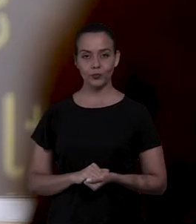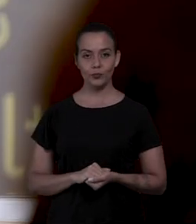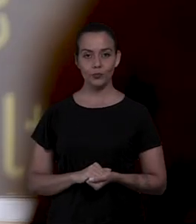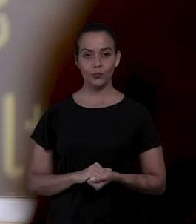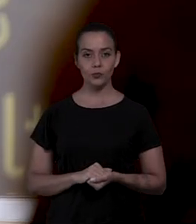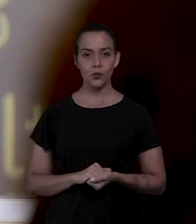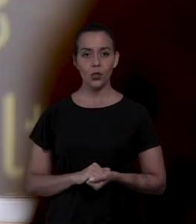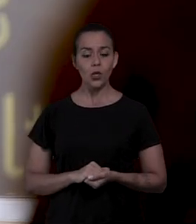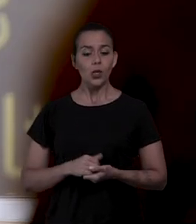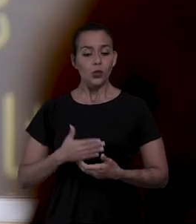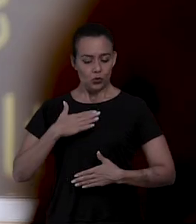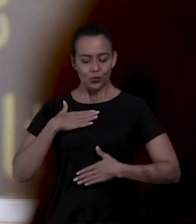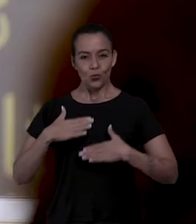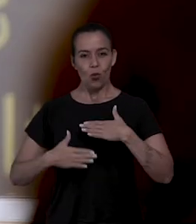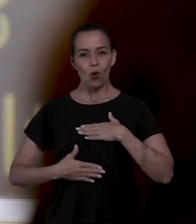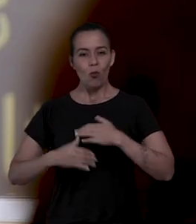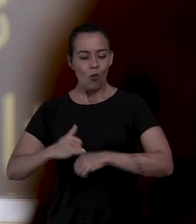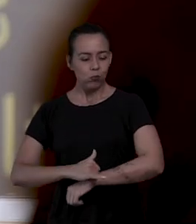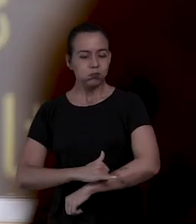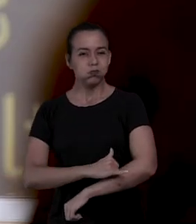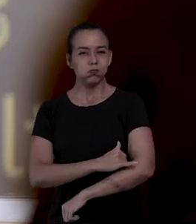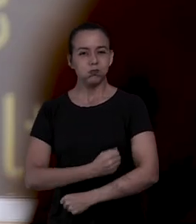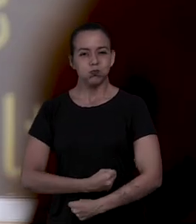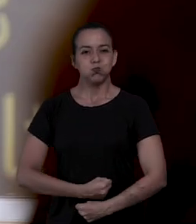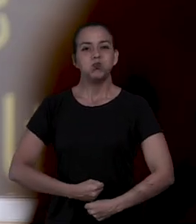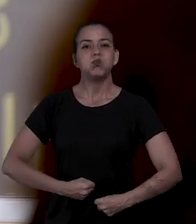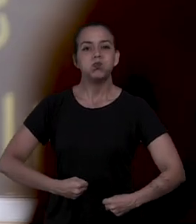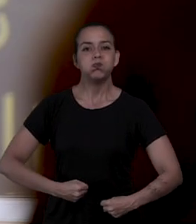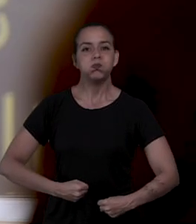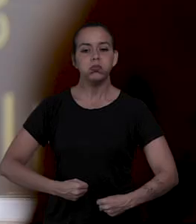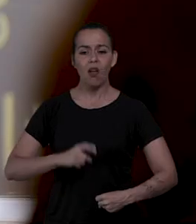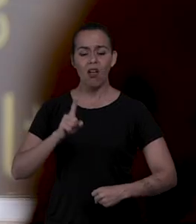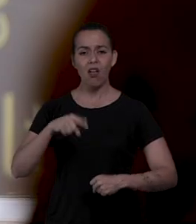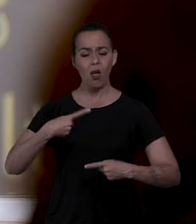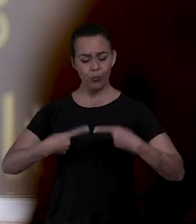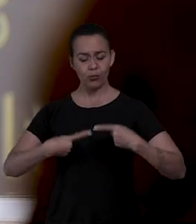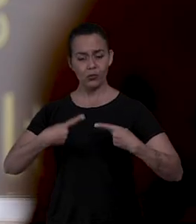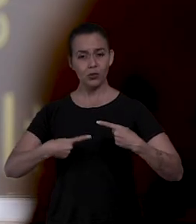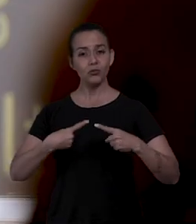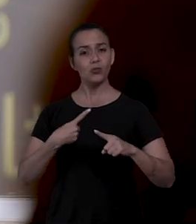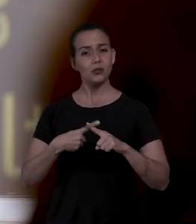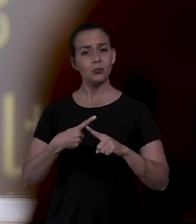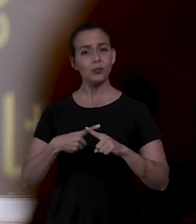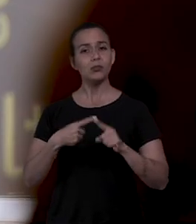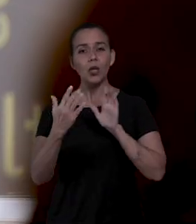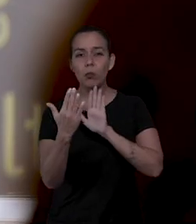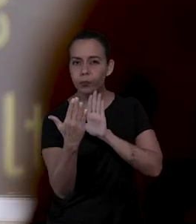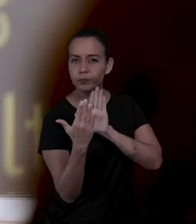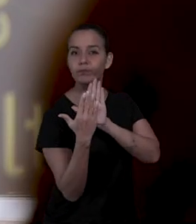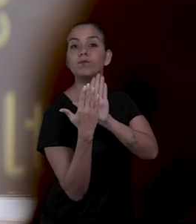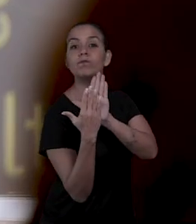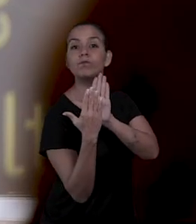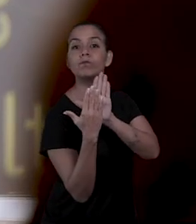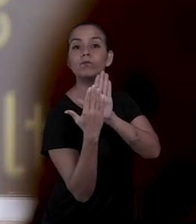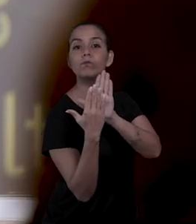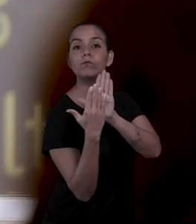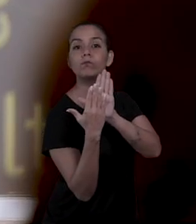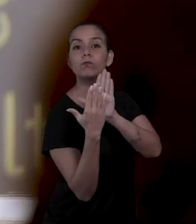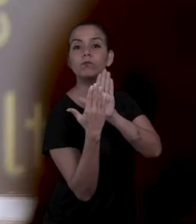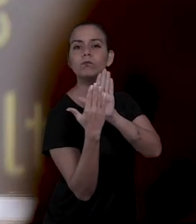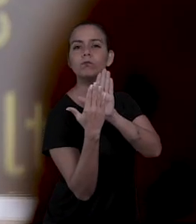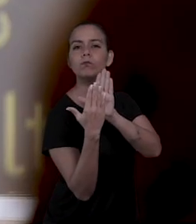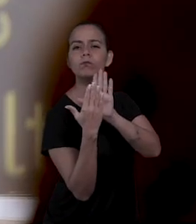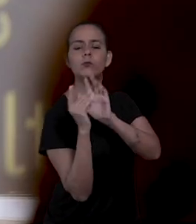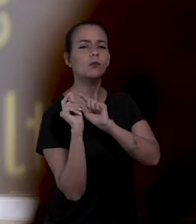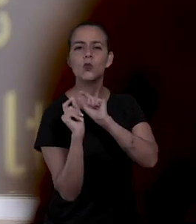políticos, porque eles estão afrontando Maria Luísa tem os cabelos loiros curtos. o que toda a sociedade pensa